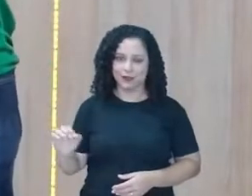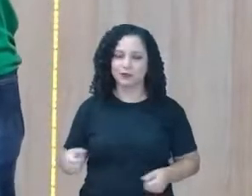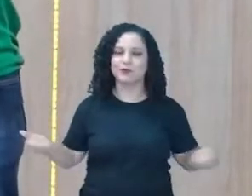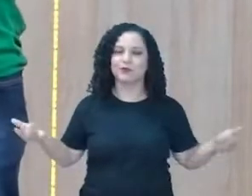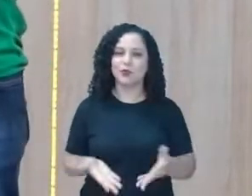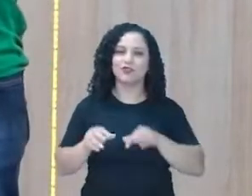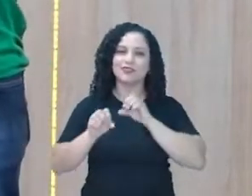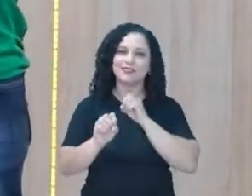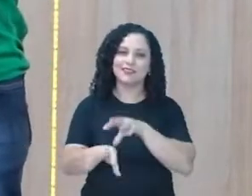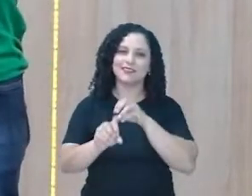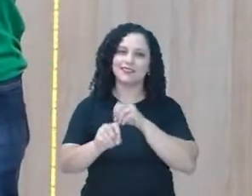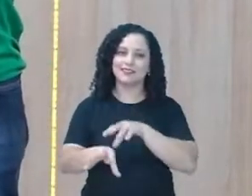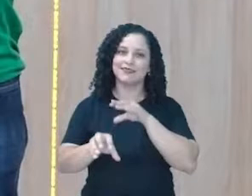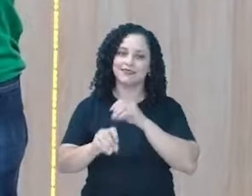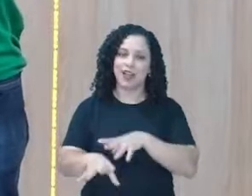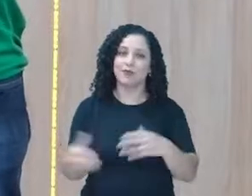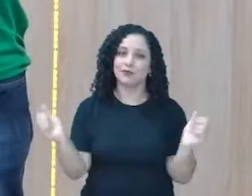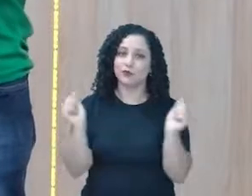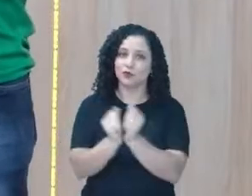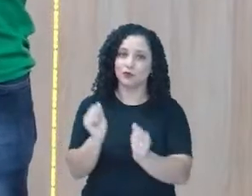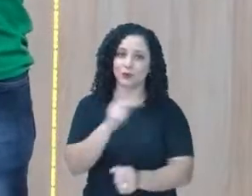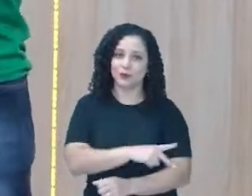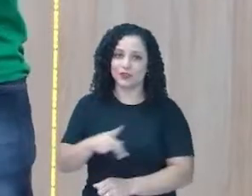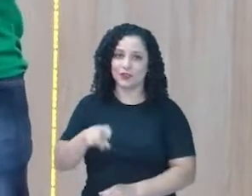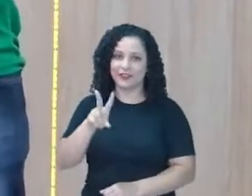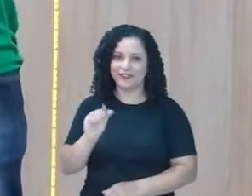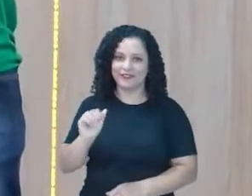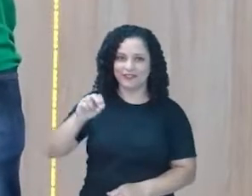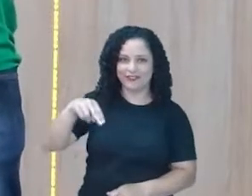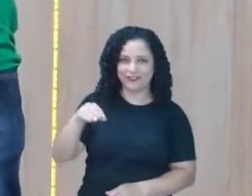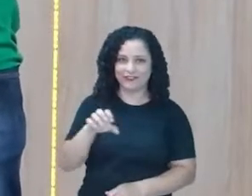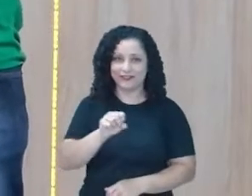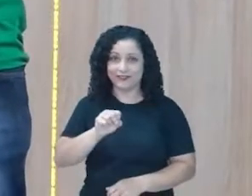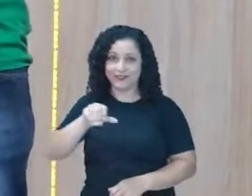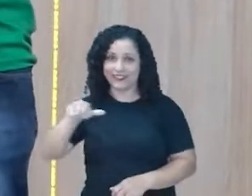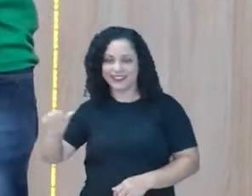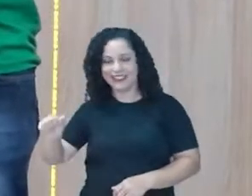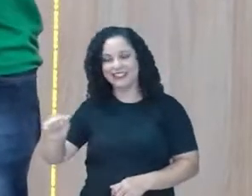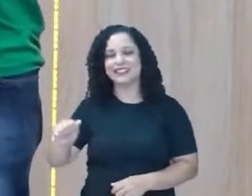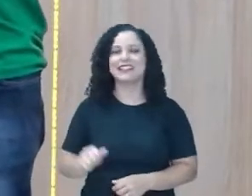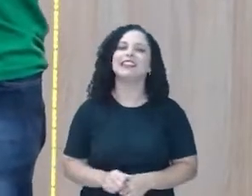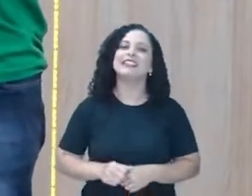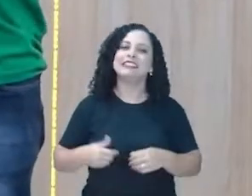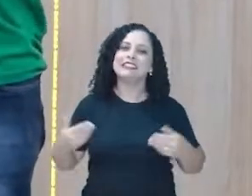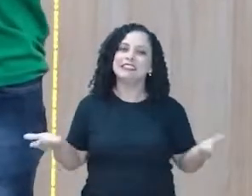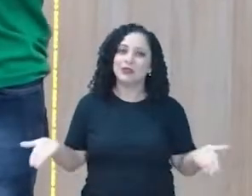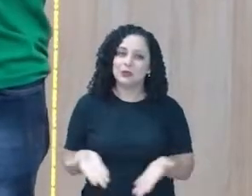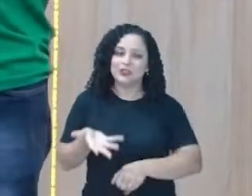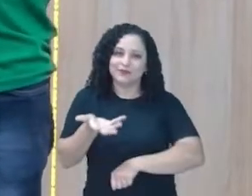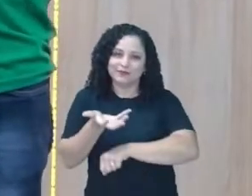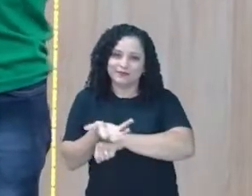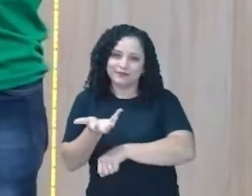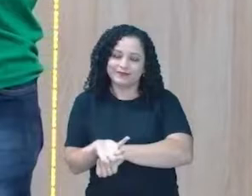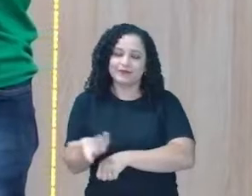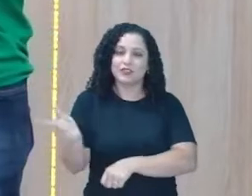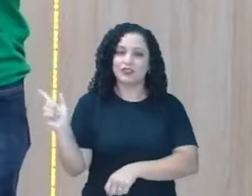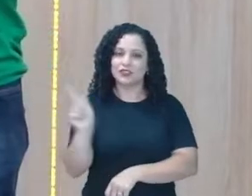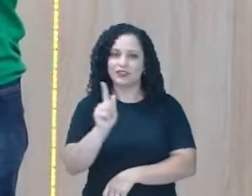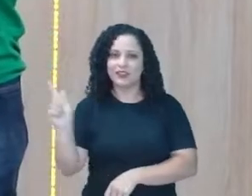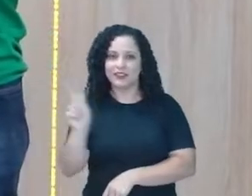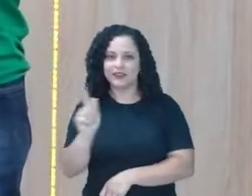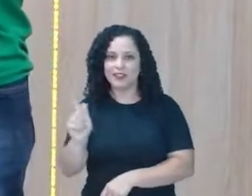hoje trabalhando junto com a professora Vanessa, que vai dar o bom dia dela daqui a pouco para vocês, com geografia e